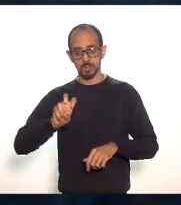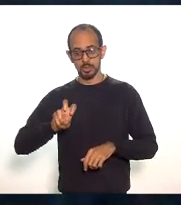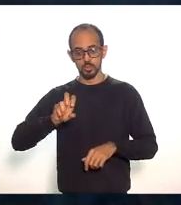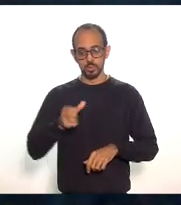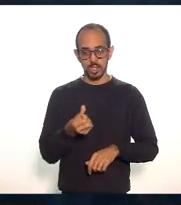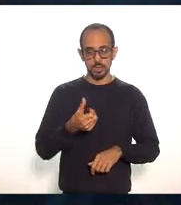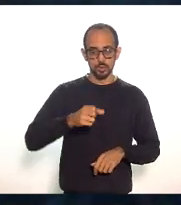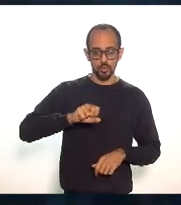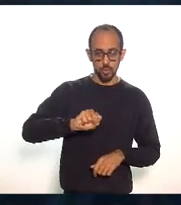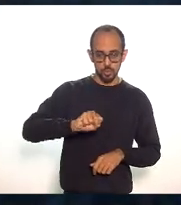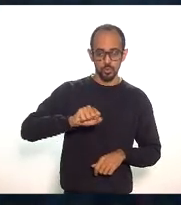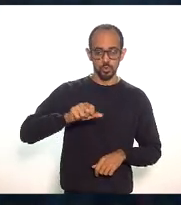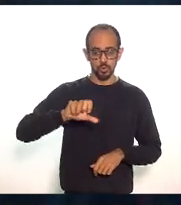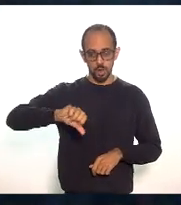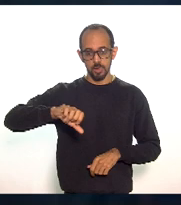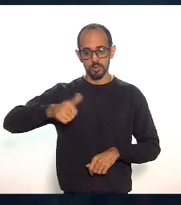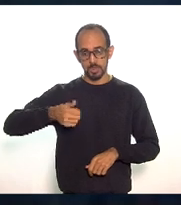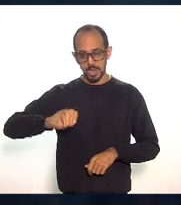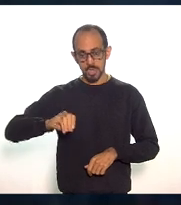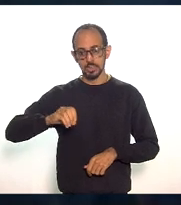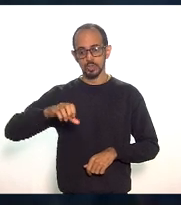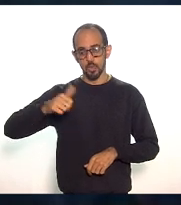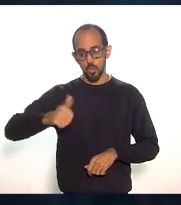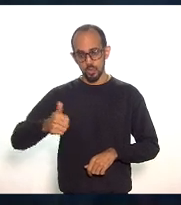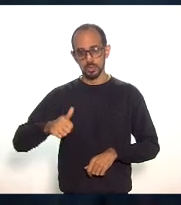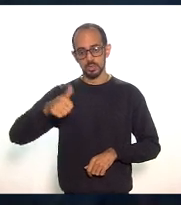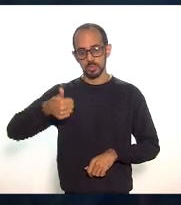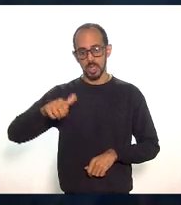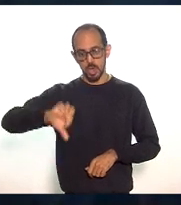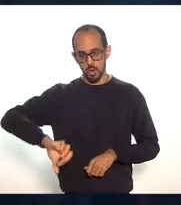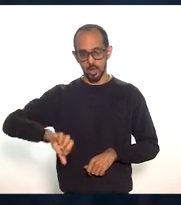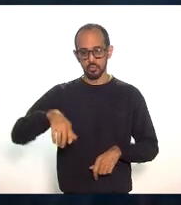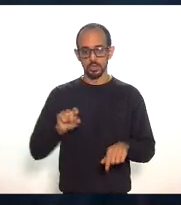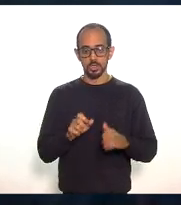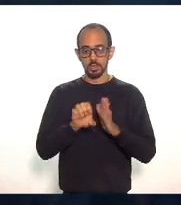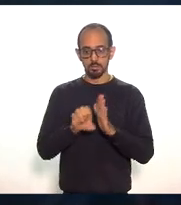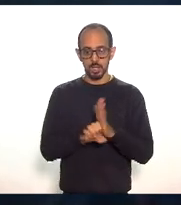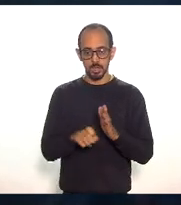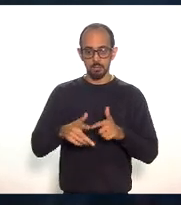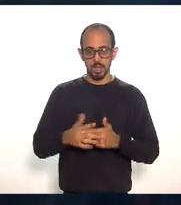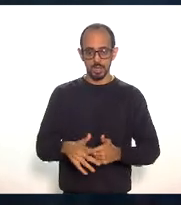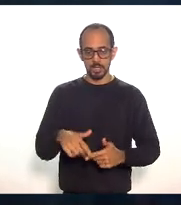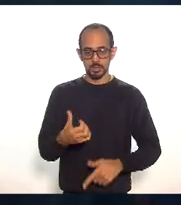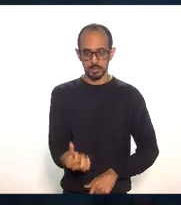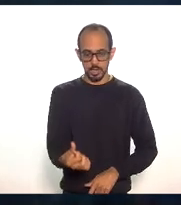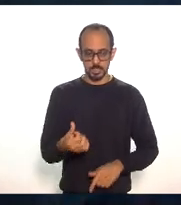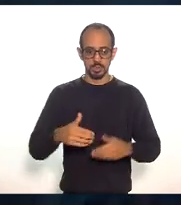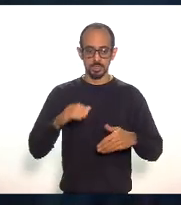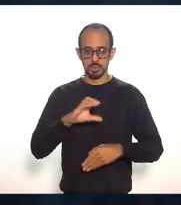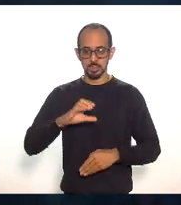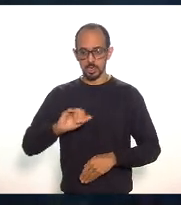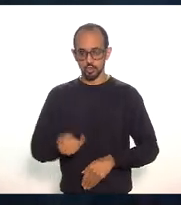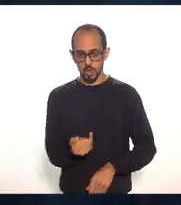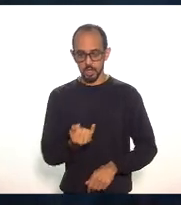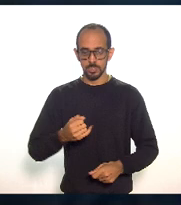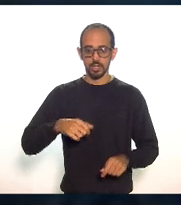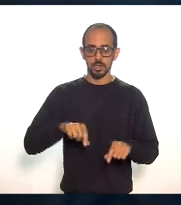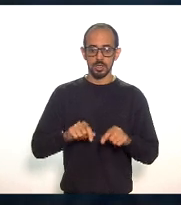6, 8, 9, 10, 11 e 19, pela emenda 6 da CCJ.